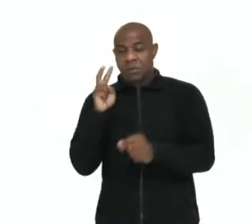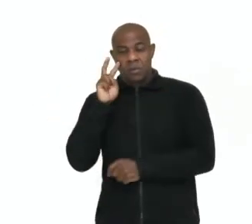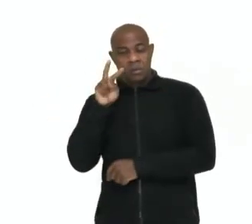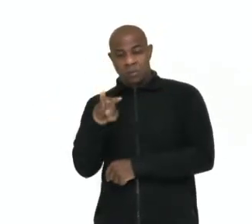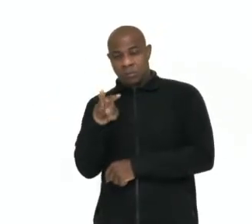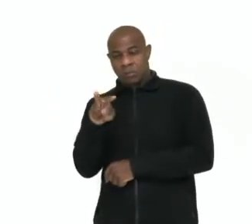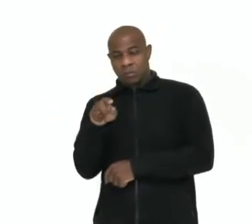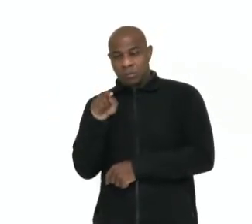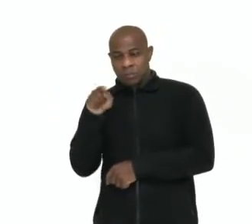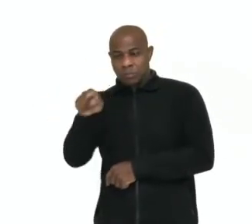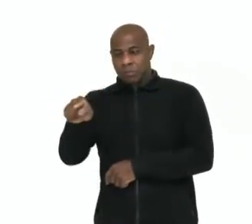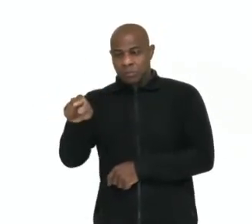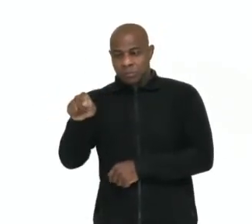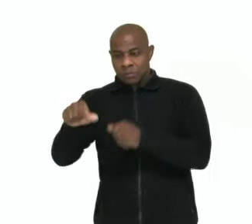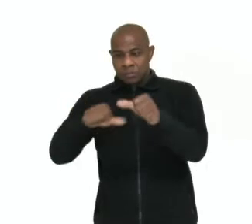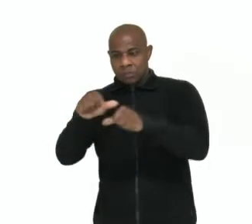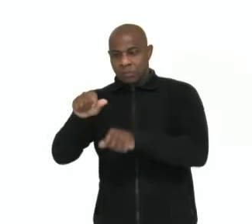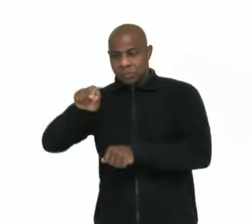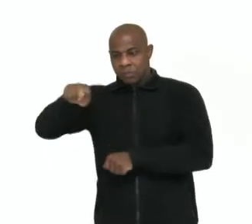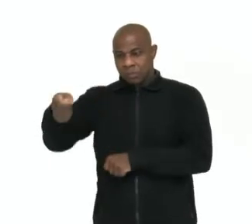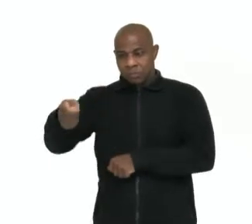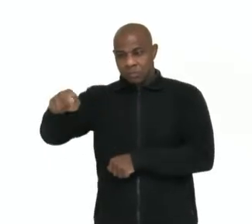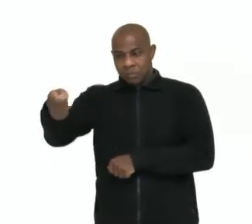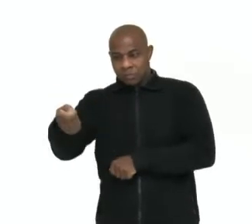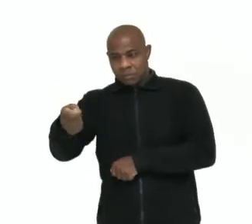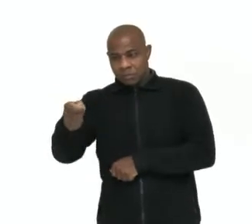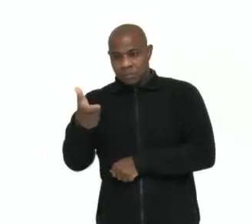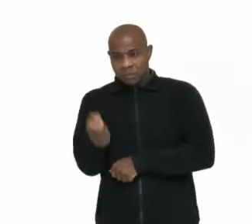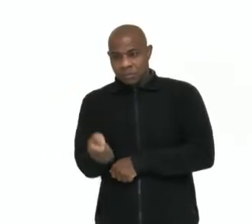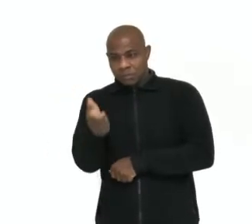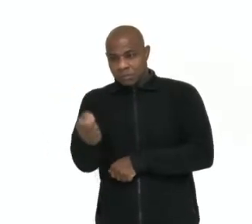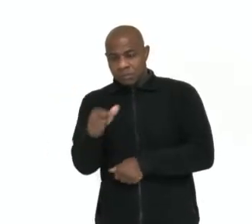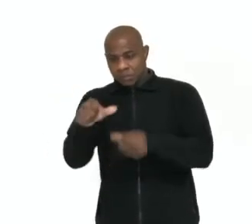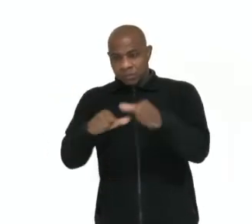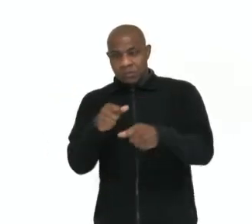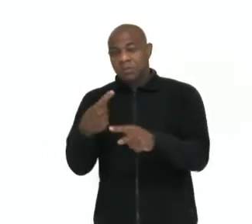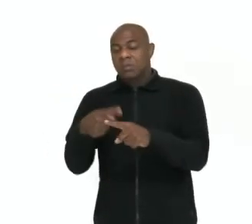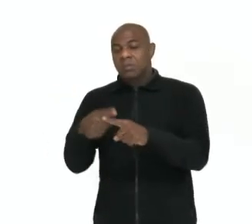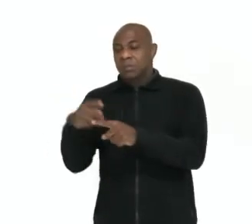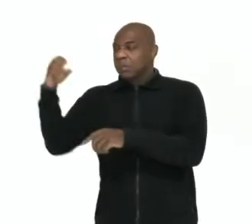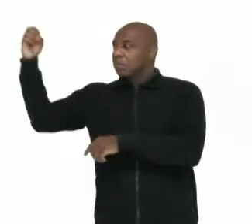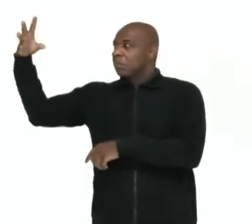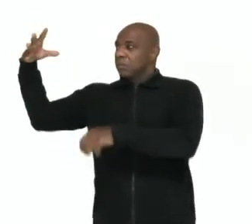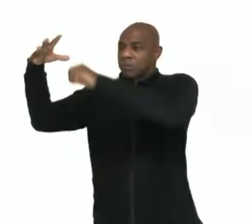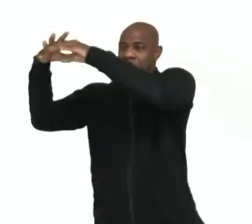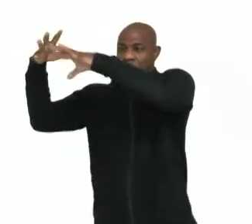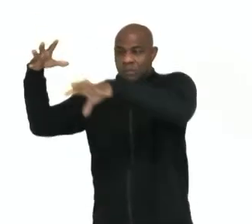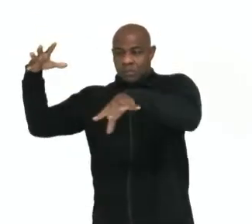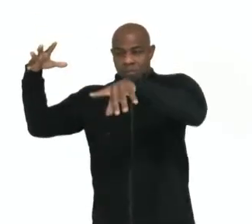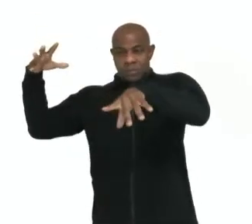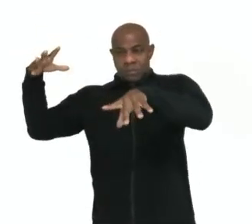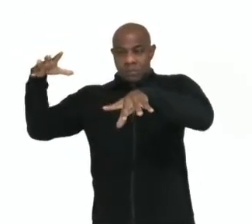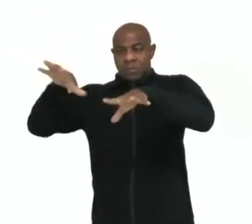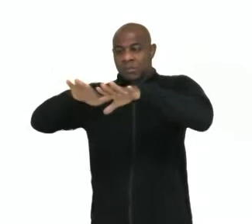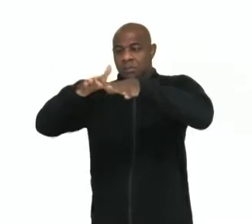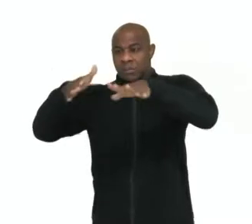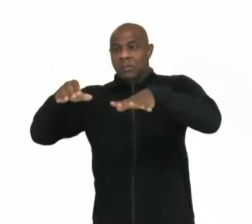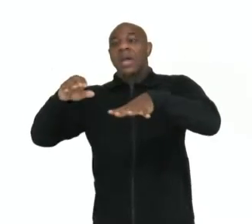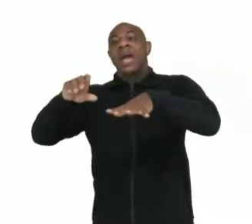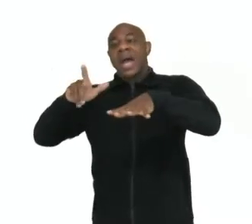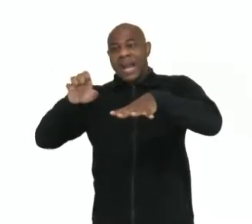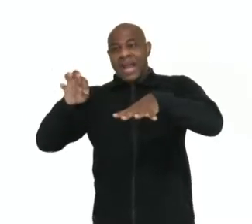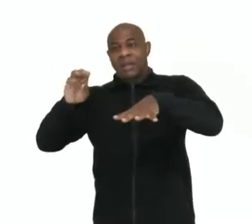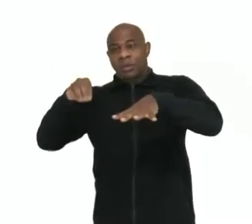telespectador tocar no botão que troca o canal. Isso ocorre porque o sinal fornecido para a TV é uma onda eletromagnética, o